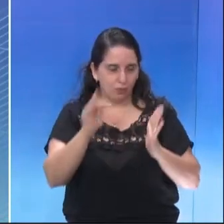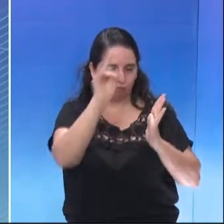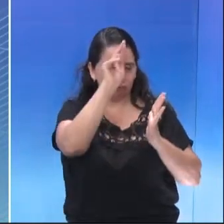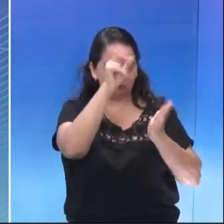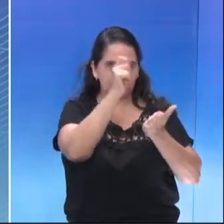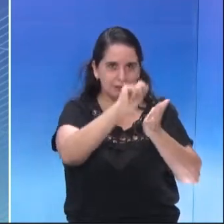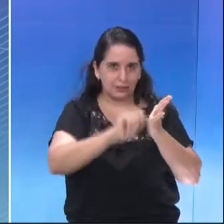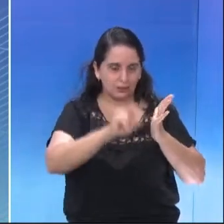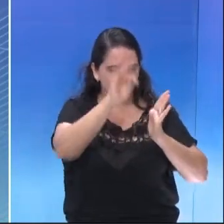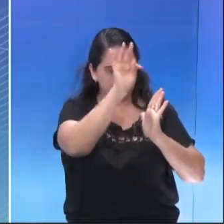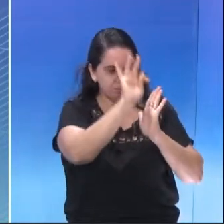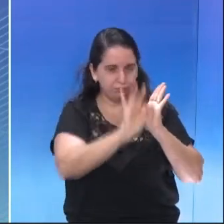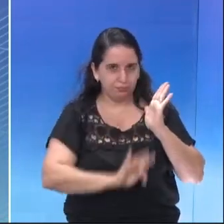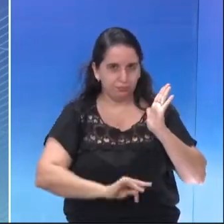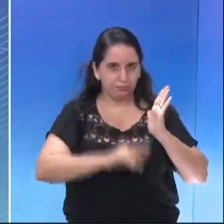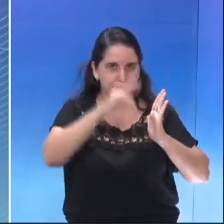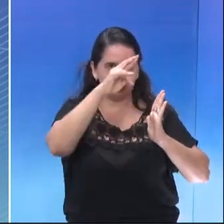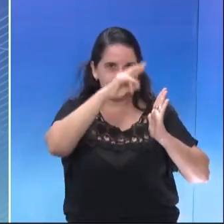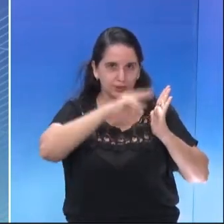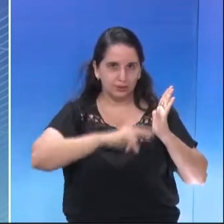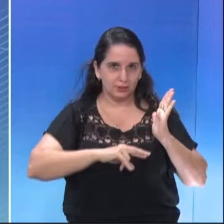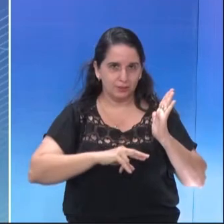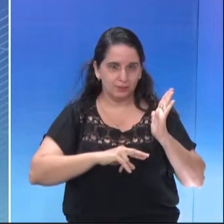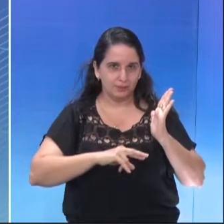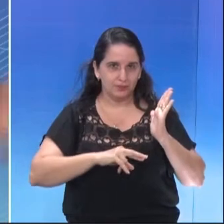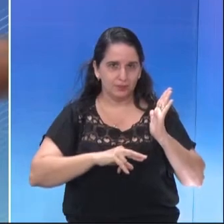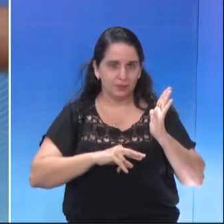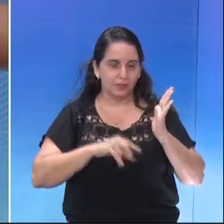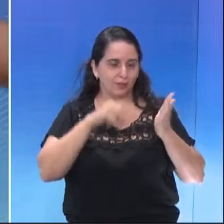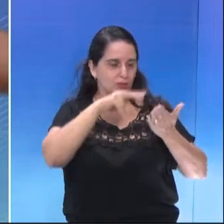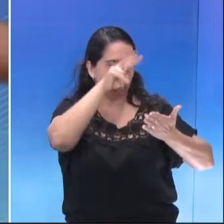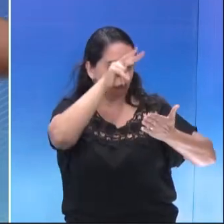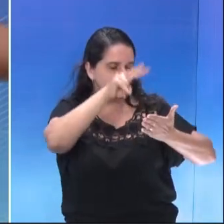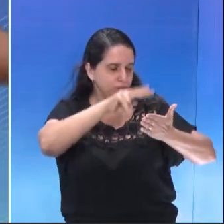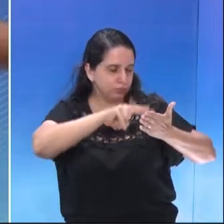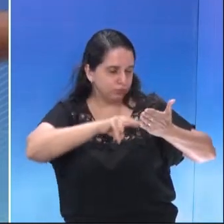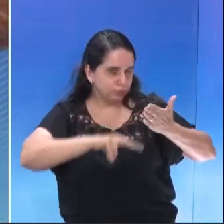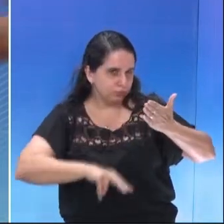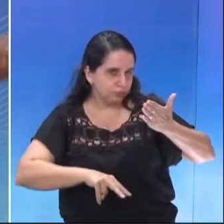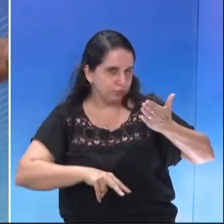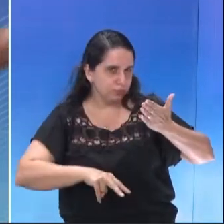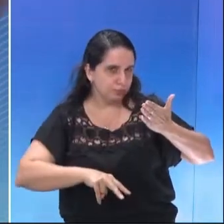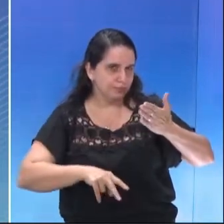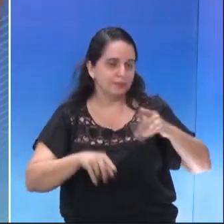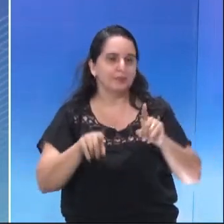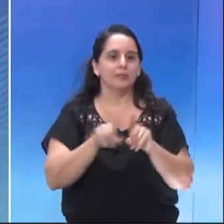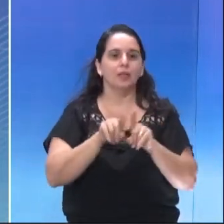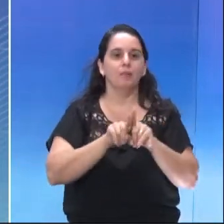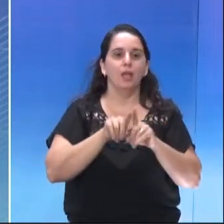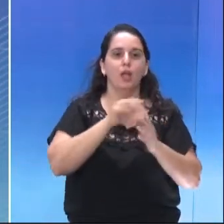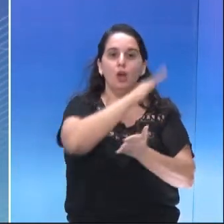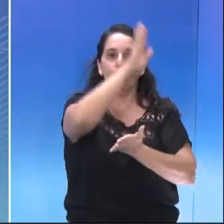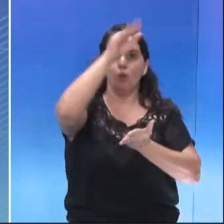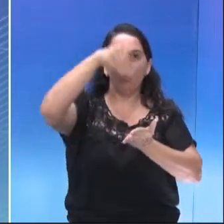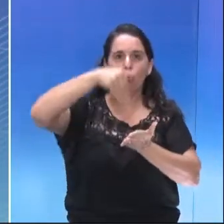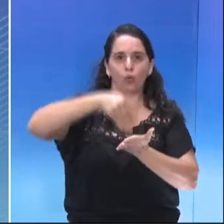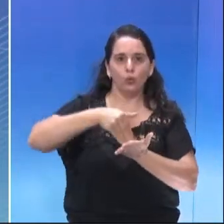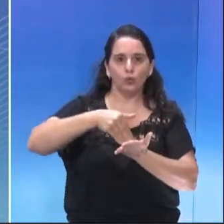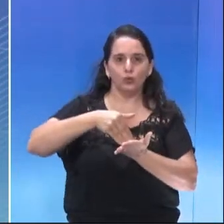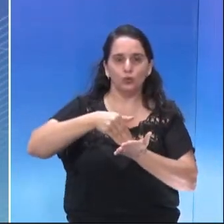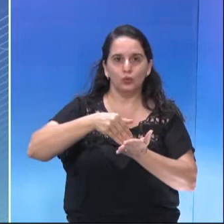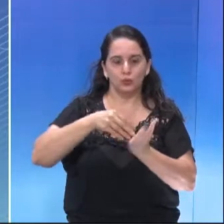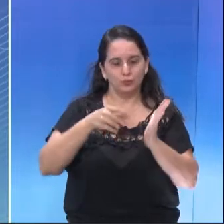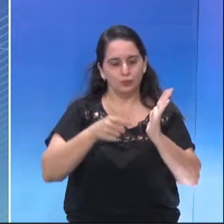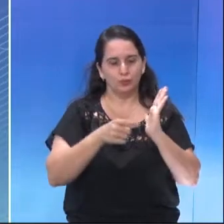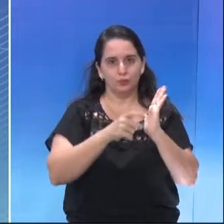Professor, aqui na escola a gente chama de parágrafo de conclusão. Dá na mesma, Zé, é a mesma coisa. Então a conclusão é que o